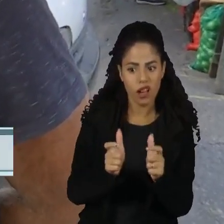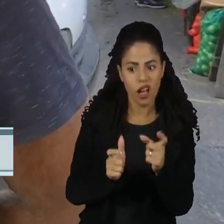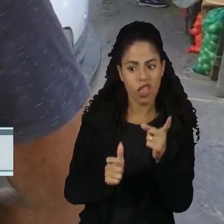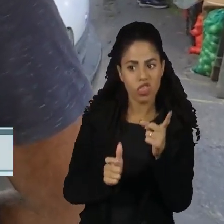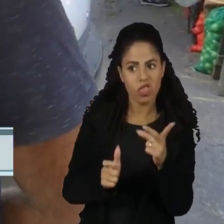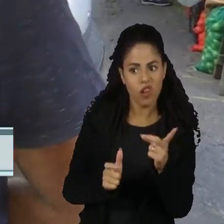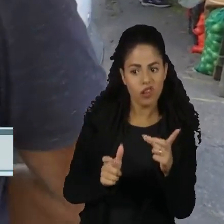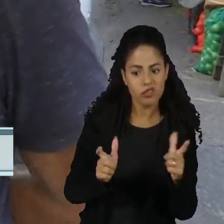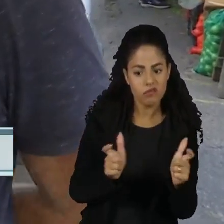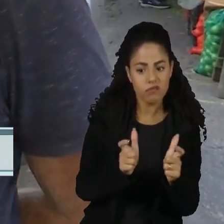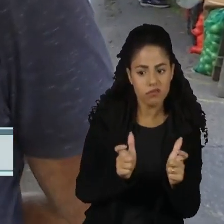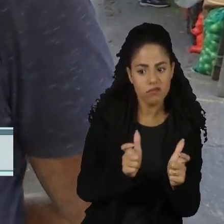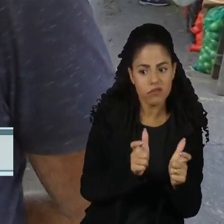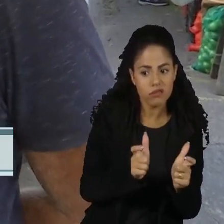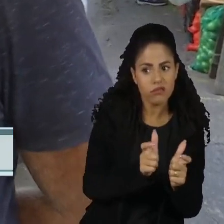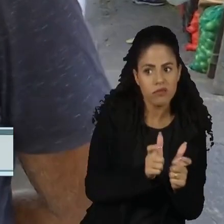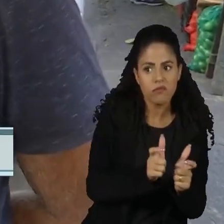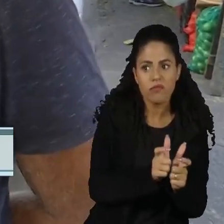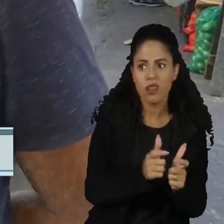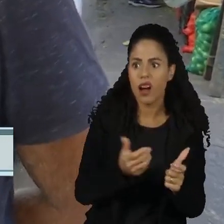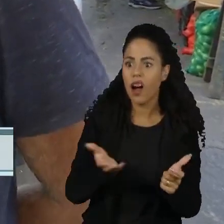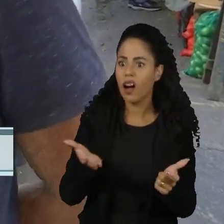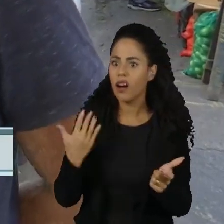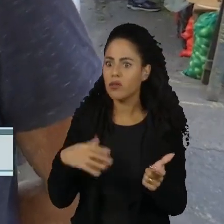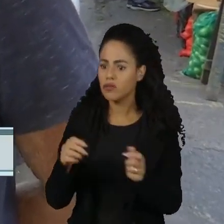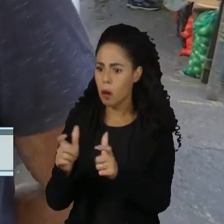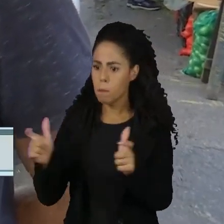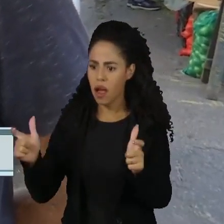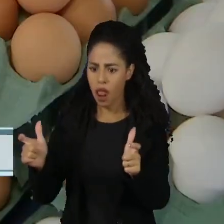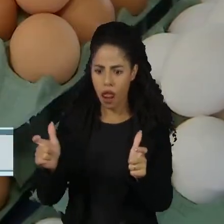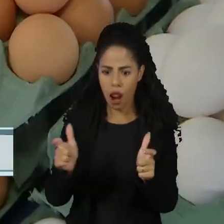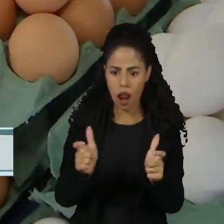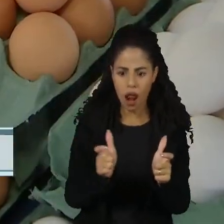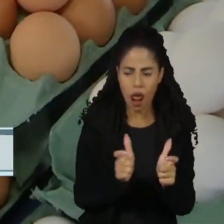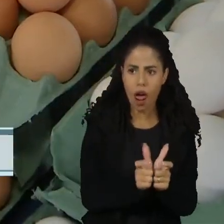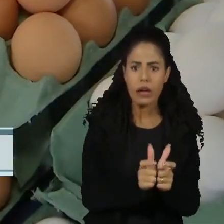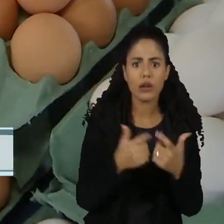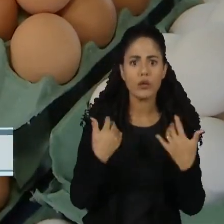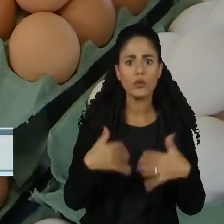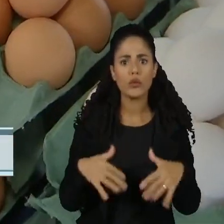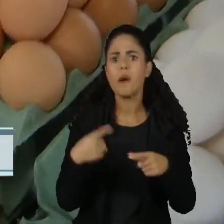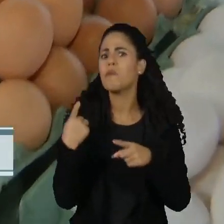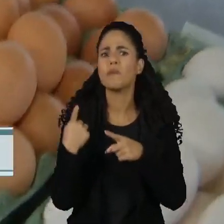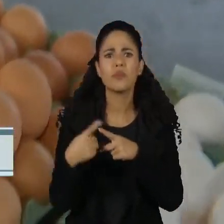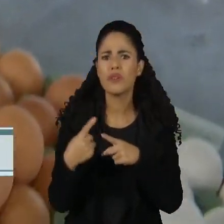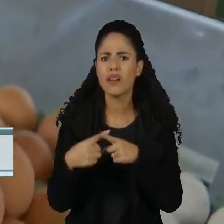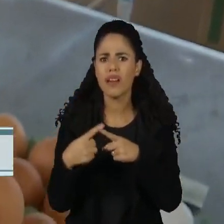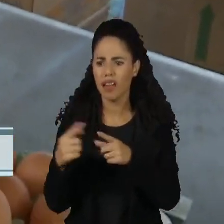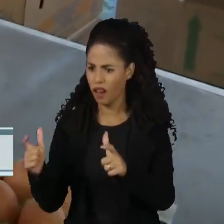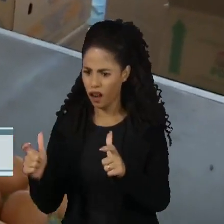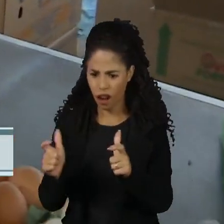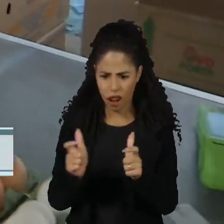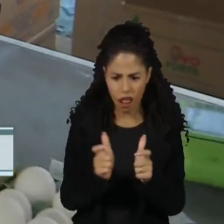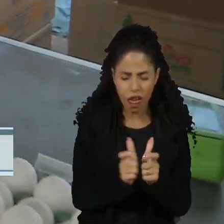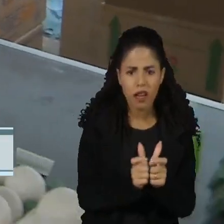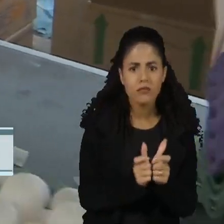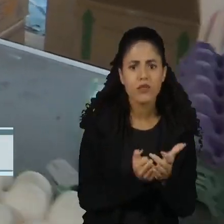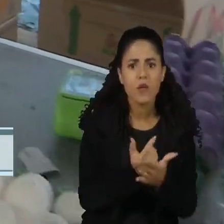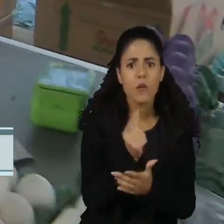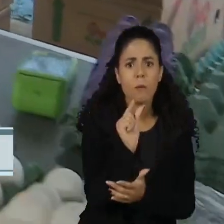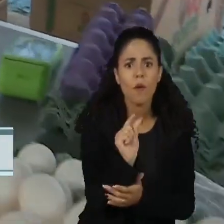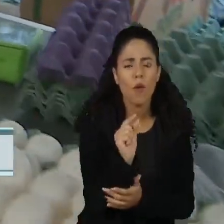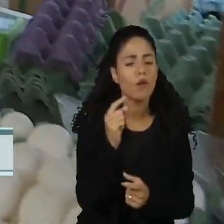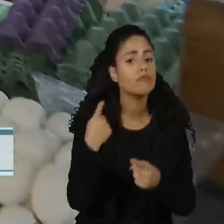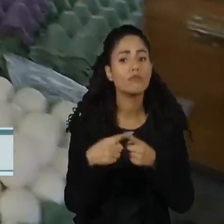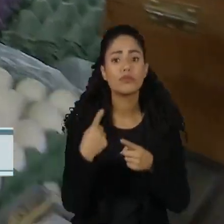meia, 20 ovos, inclusive a gente põe em promoção, 20 ovos, para dar essa opção. E não é para menos. O ovo está cada vez mais salgado e eu